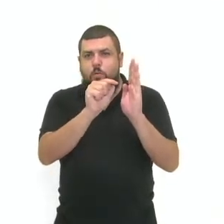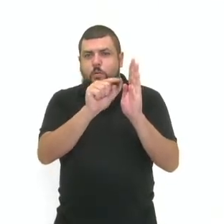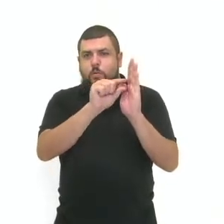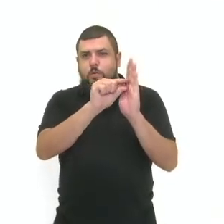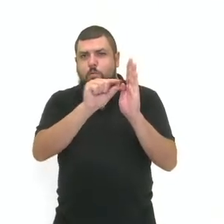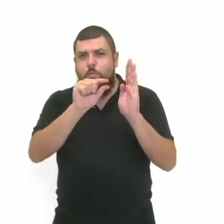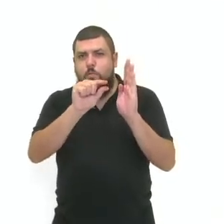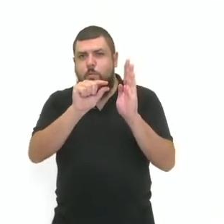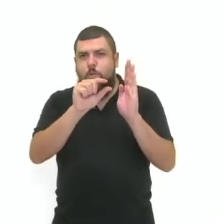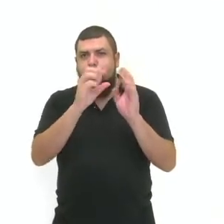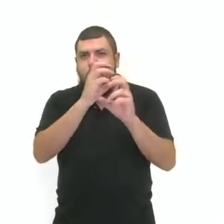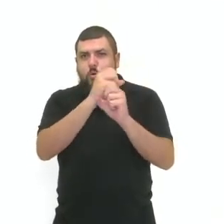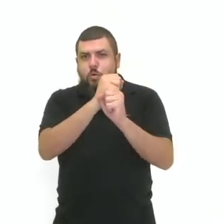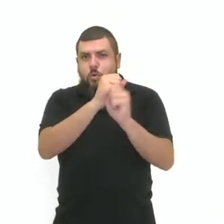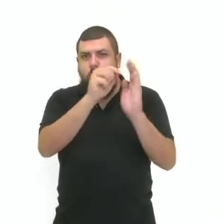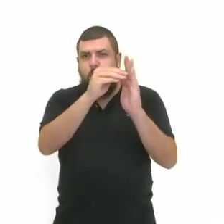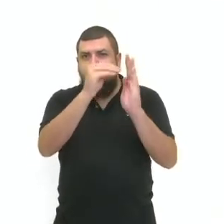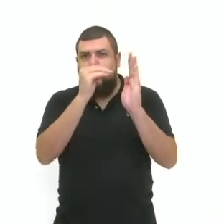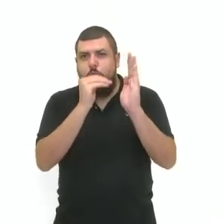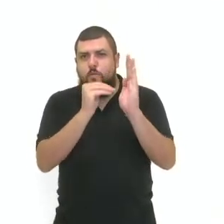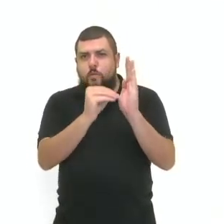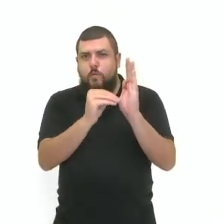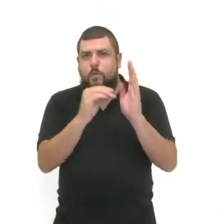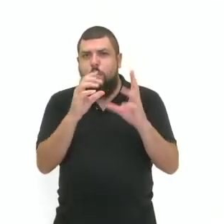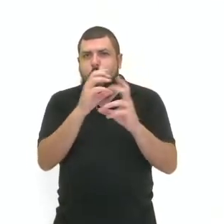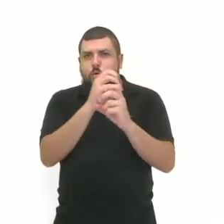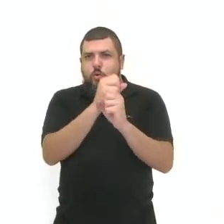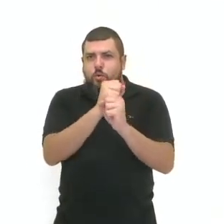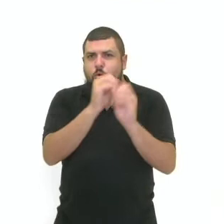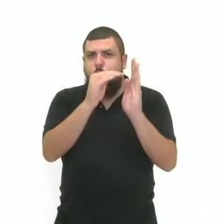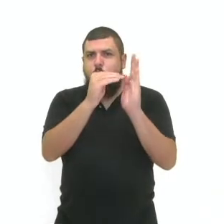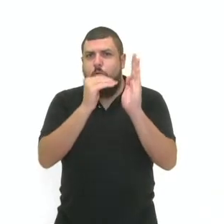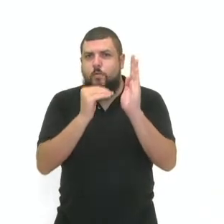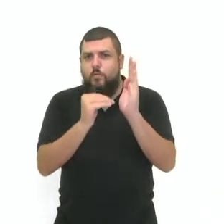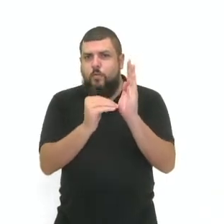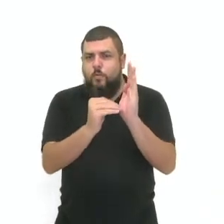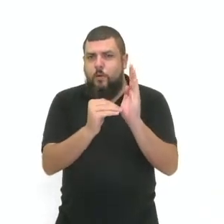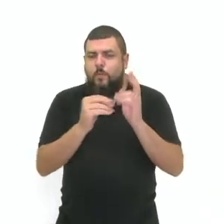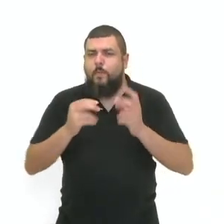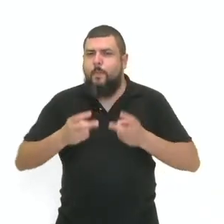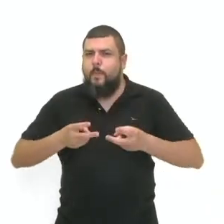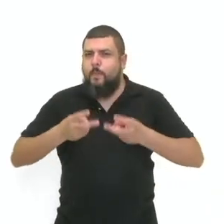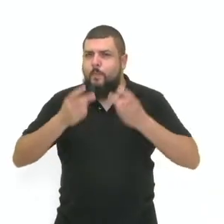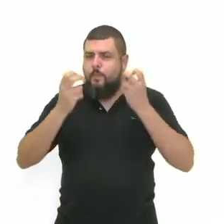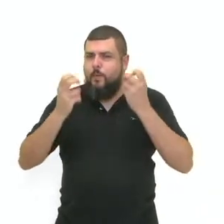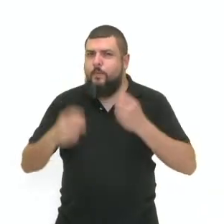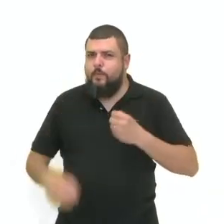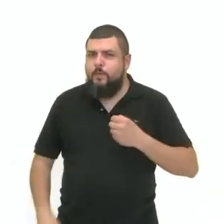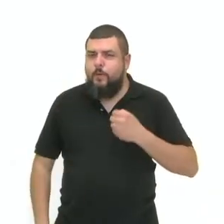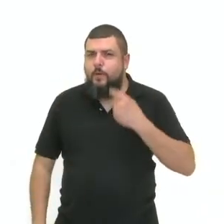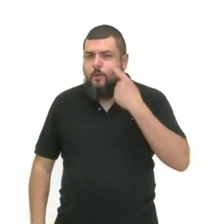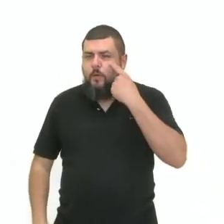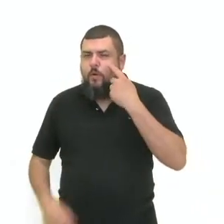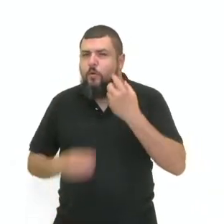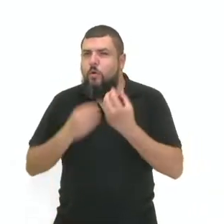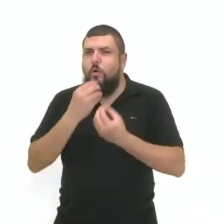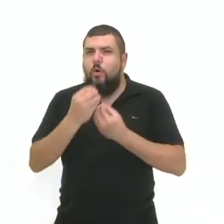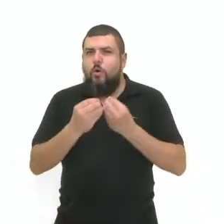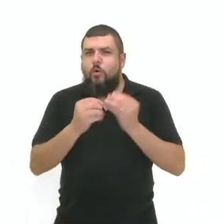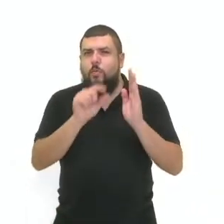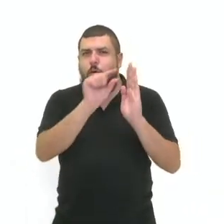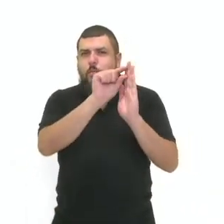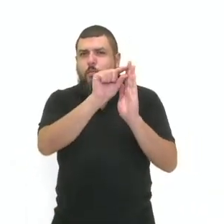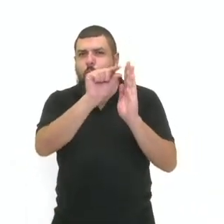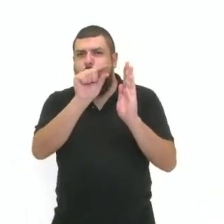seguinte, imediatamente abaixo da segunda parcela da soma. Ai, prof, não entendi isso muito bem. Então,